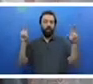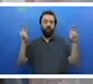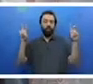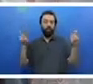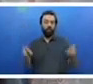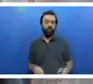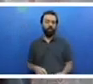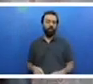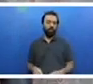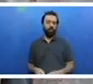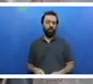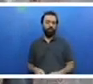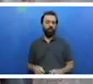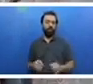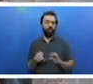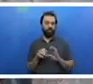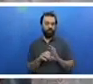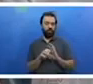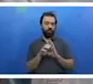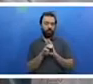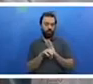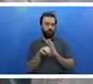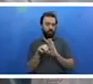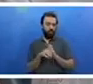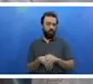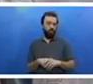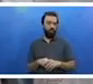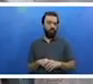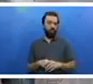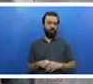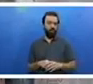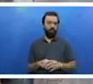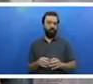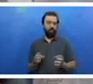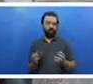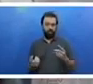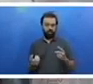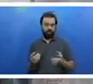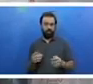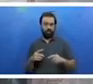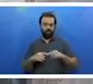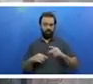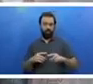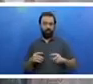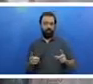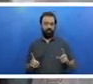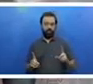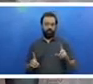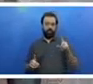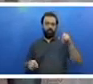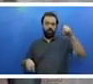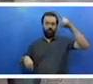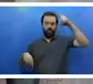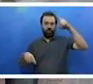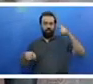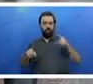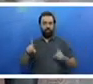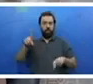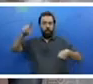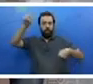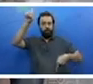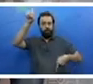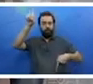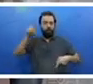vamos discutir alguns contextos de grandezas inversamente proporcionais. Na última